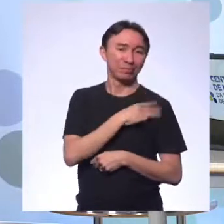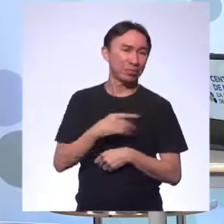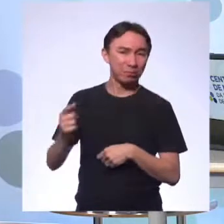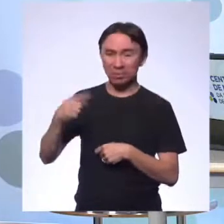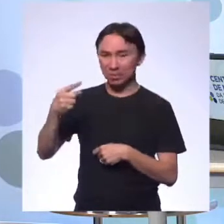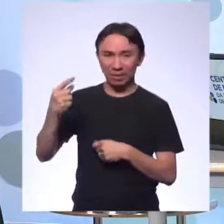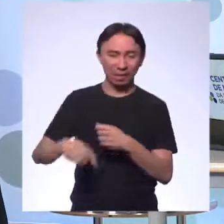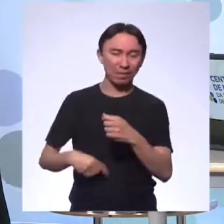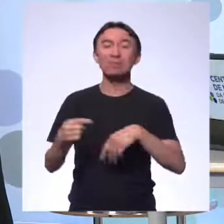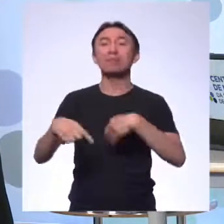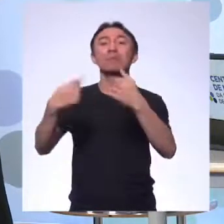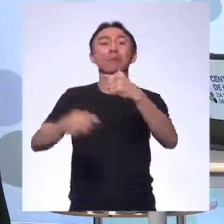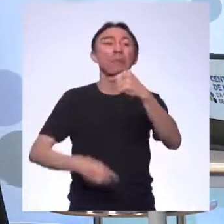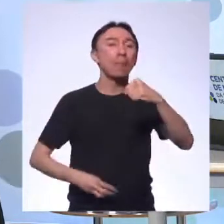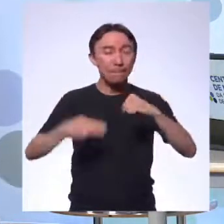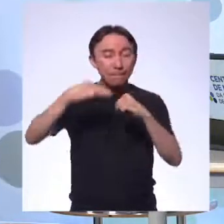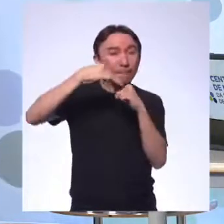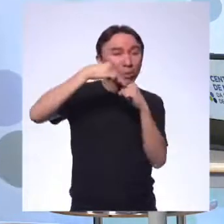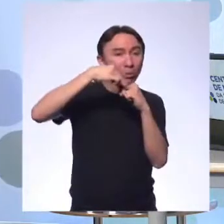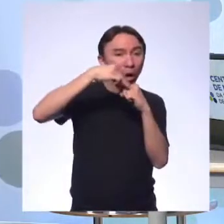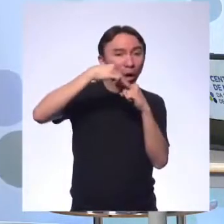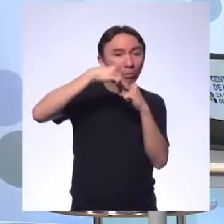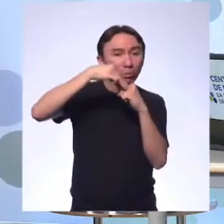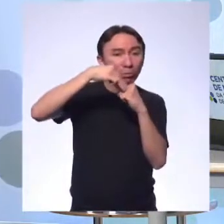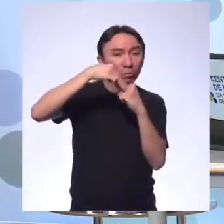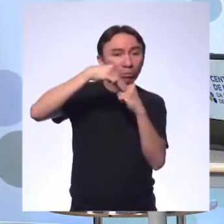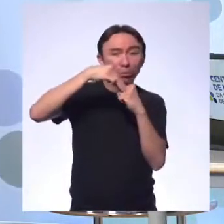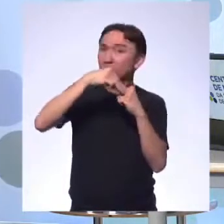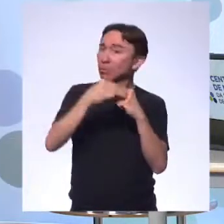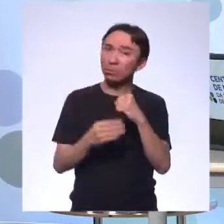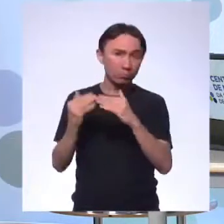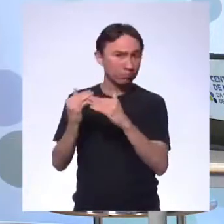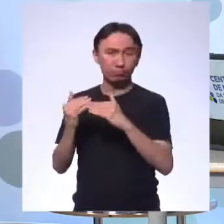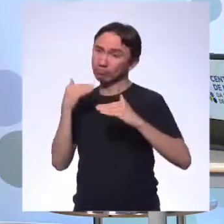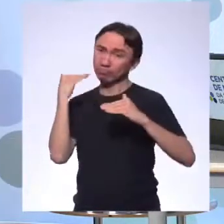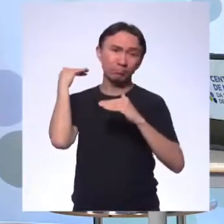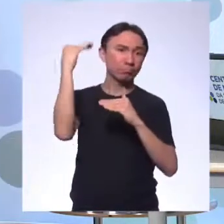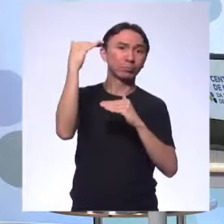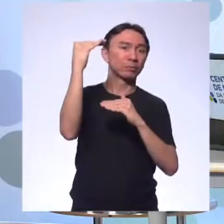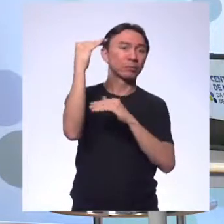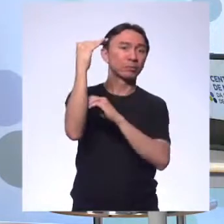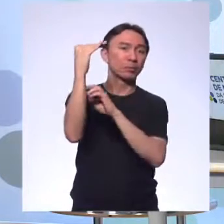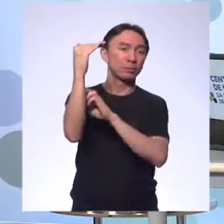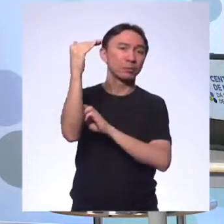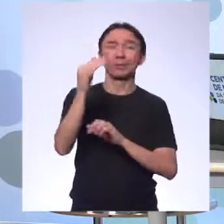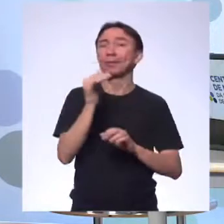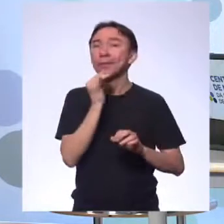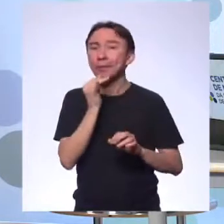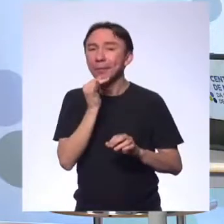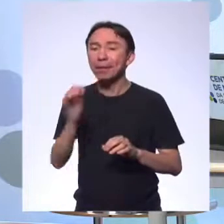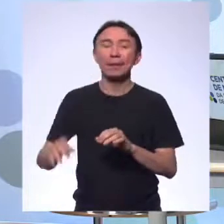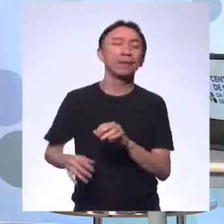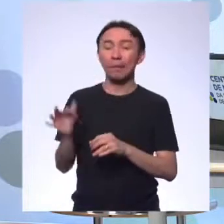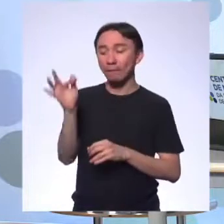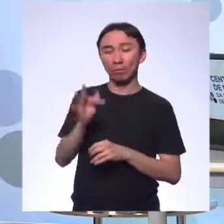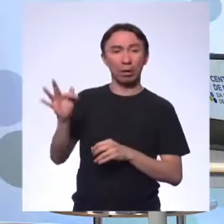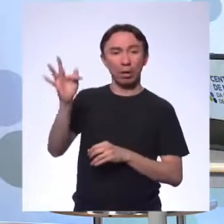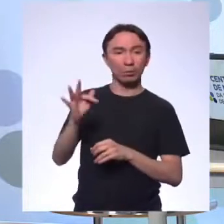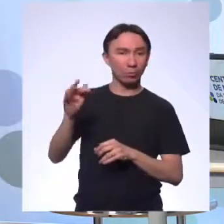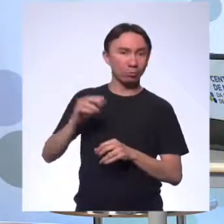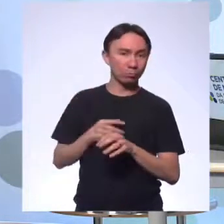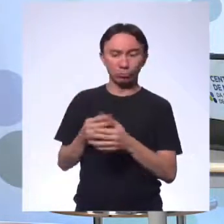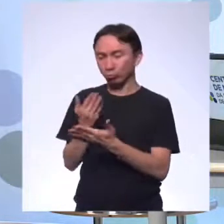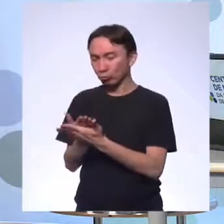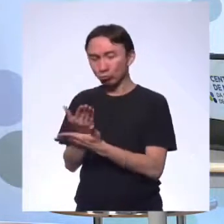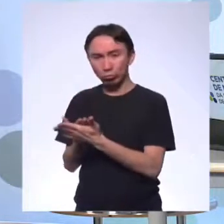Então, por exemplo, se eu estudei biologia na universidade, na graduação, e aí eu vou estudar no meu